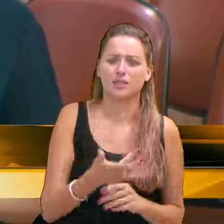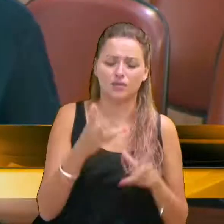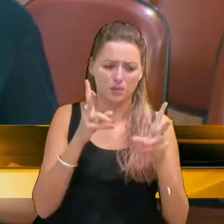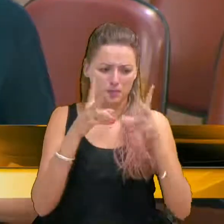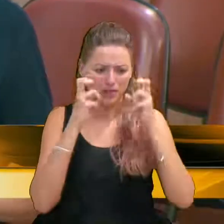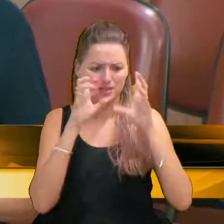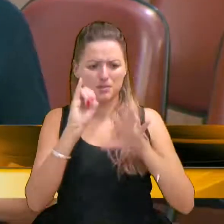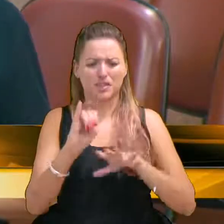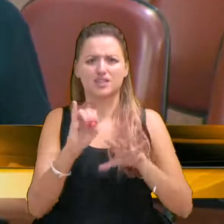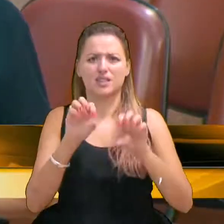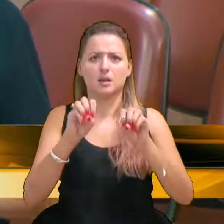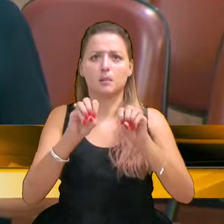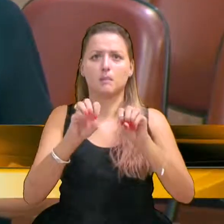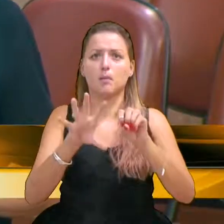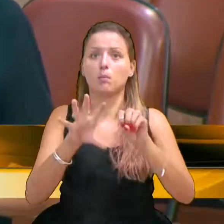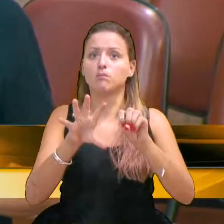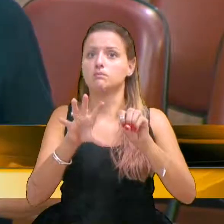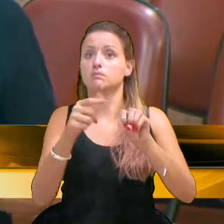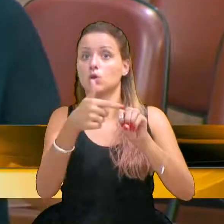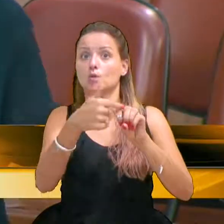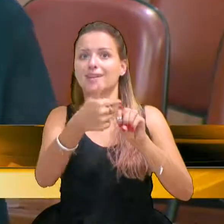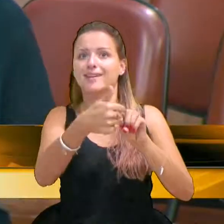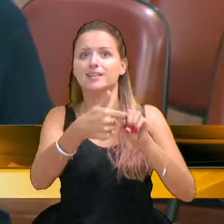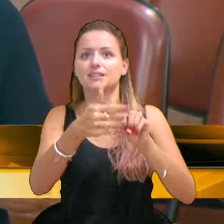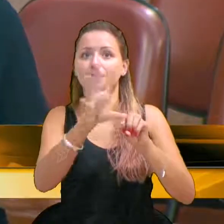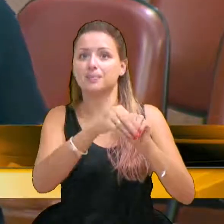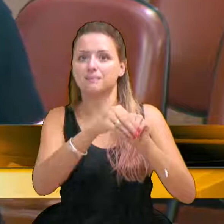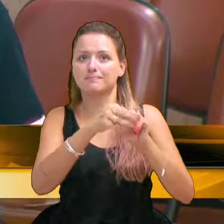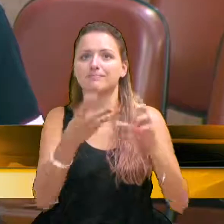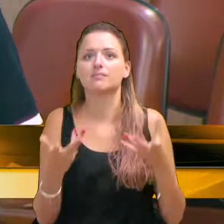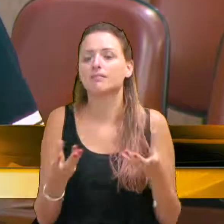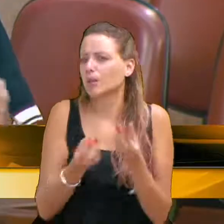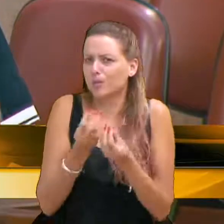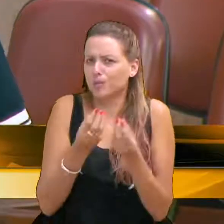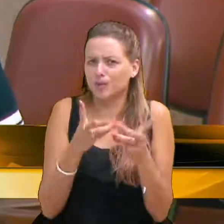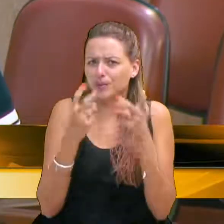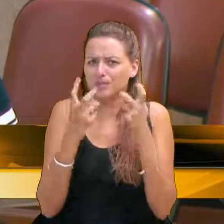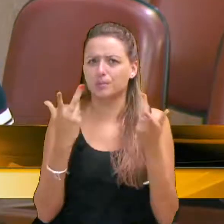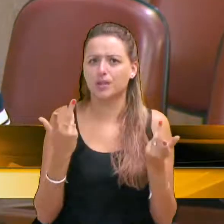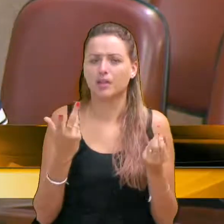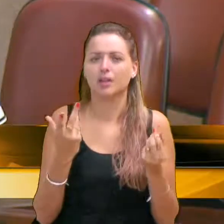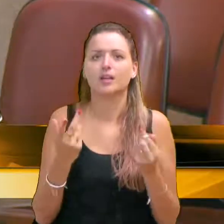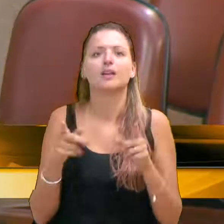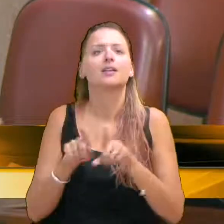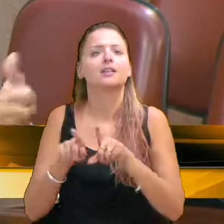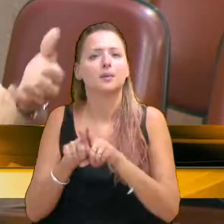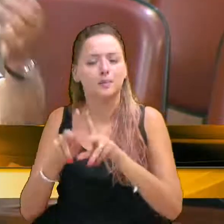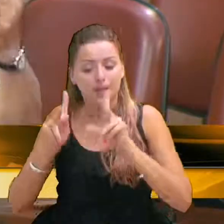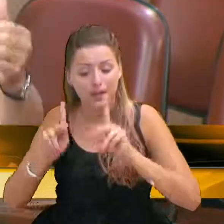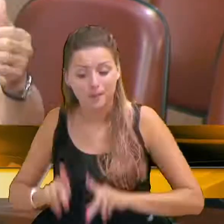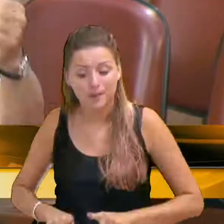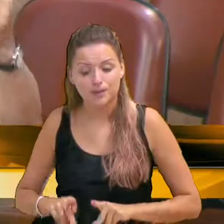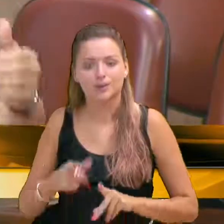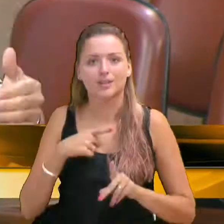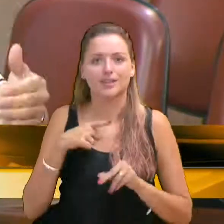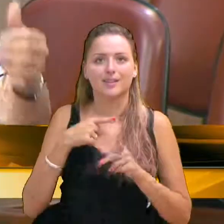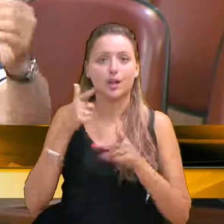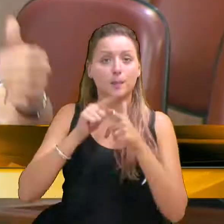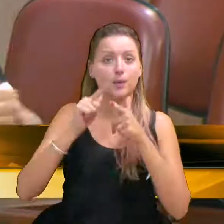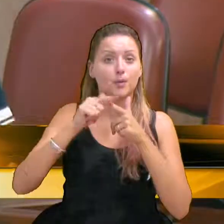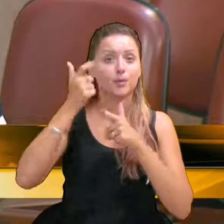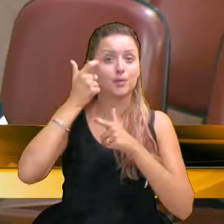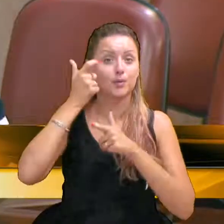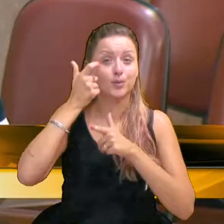se queimou um farol? E mais, para quem tem sensibilidade, essa luz, e muitos